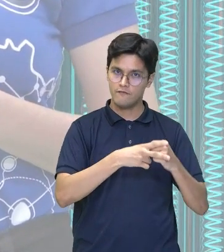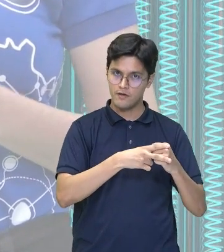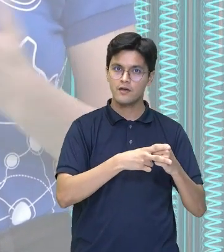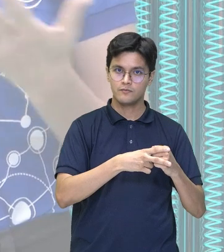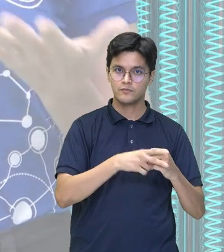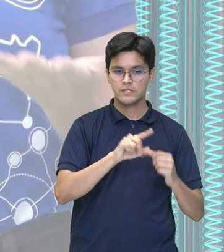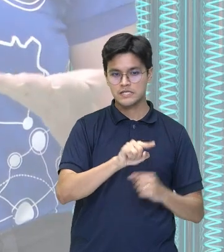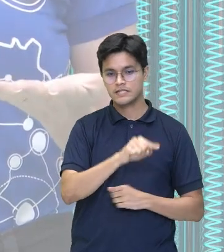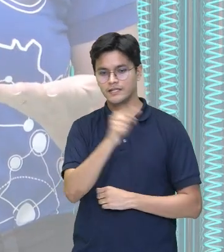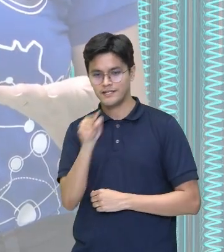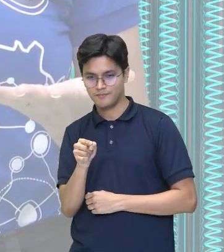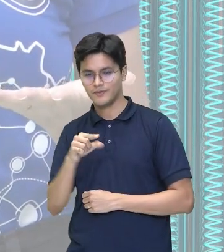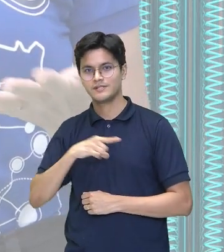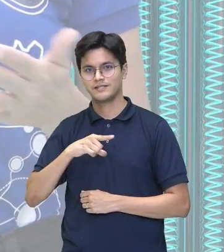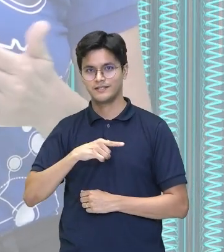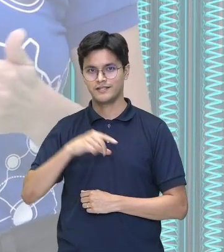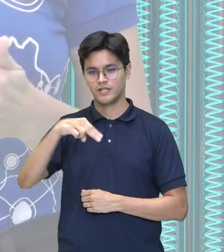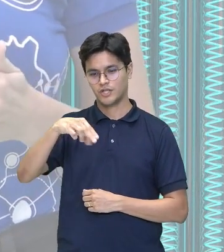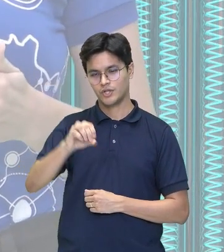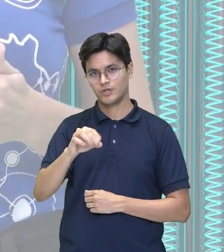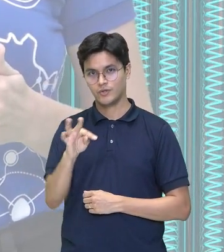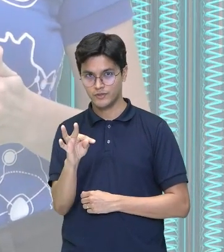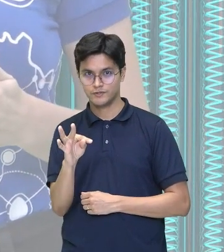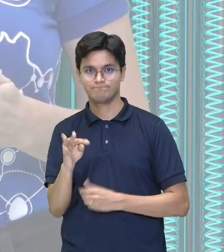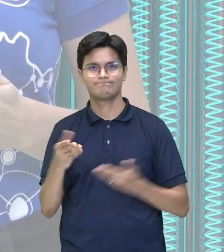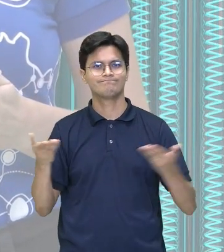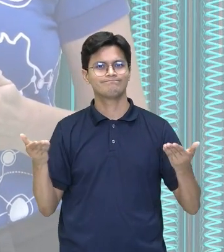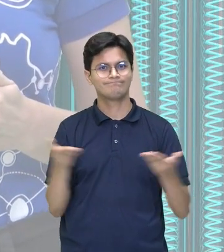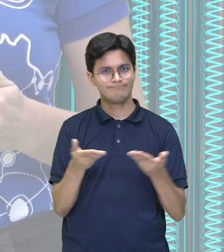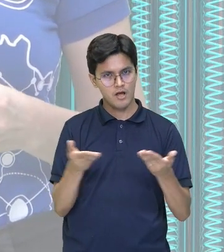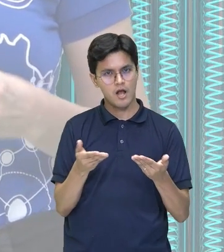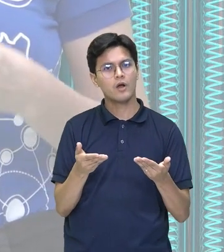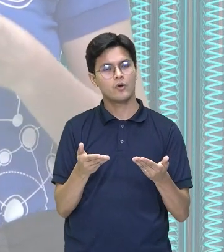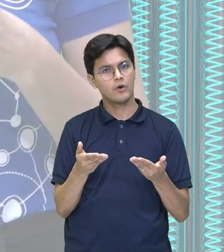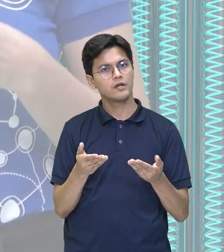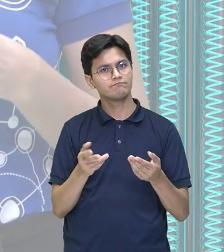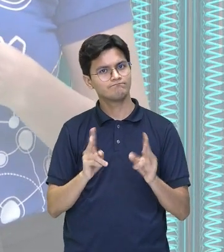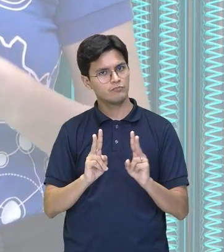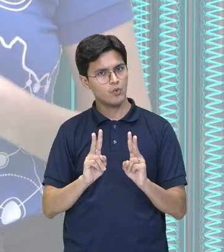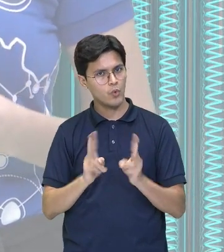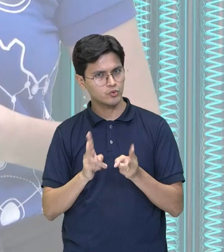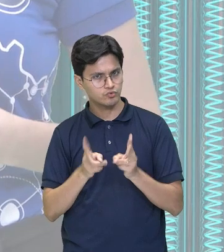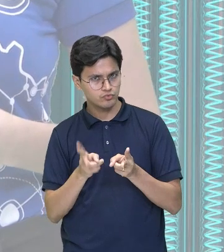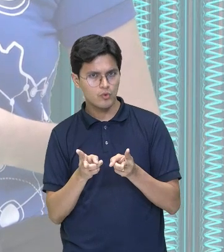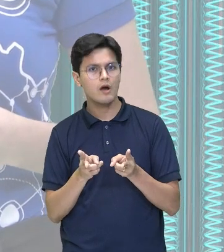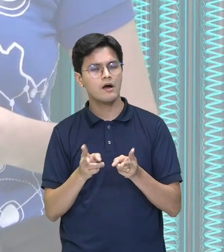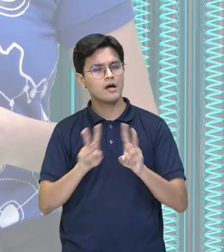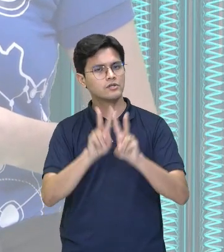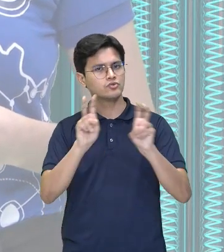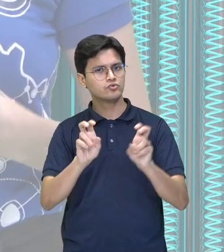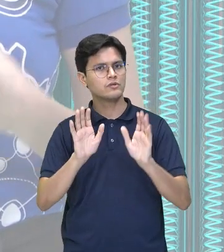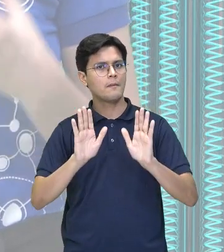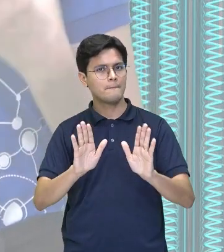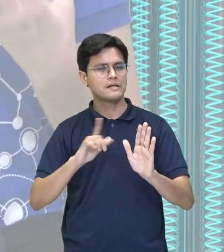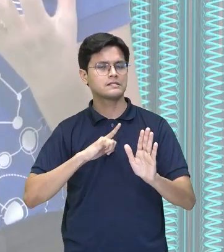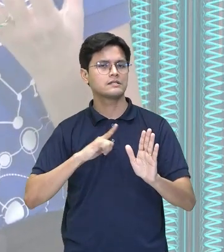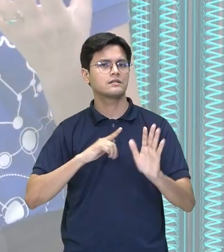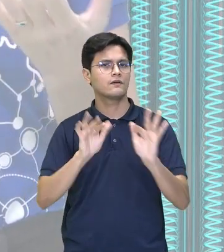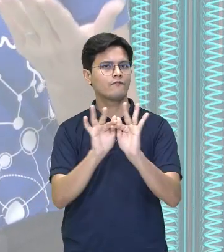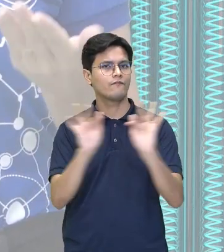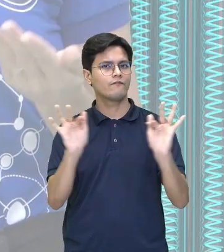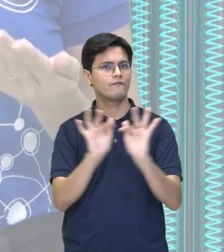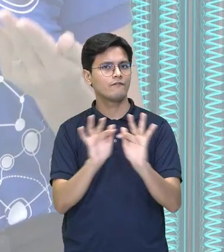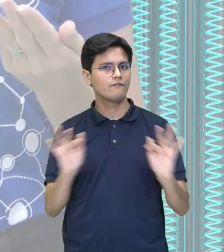principal. E agora, nós vamos continuar neste mesmo assunto. A gente vai ver agora as frases